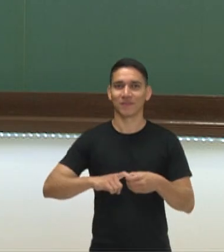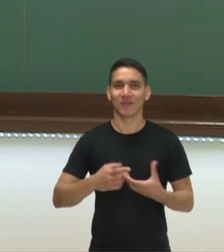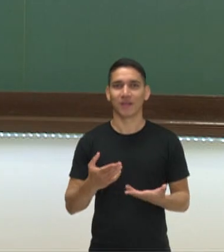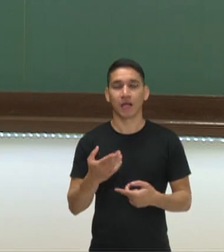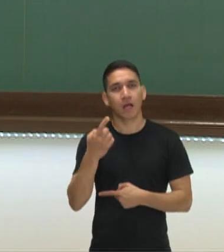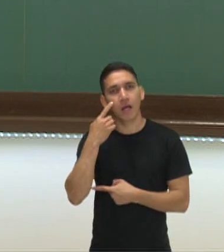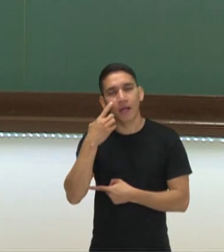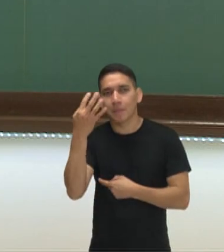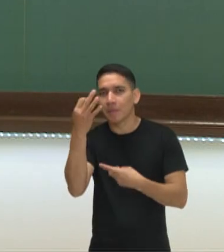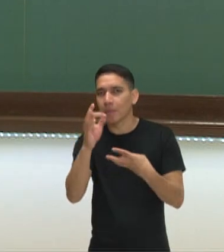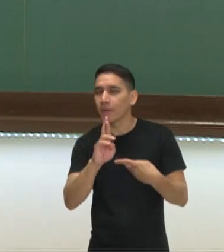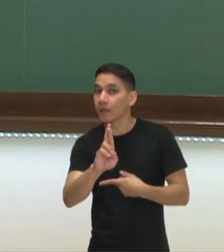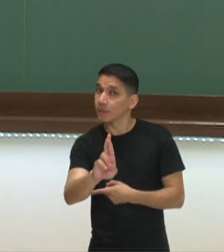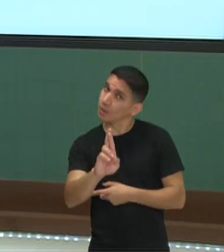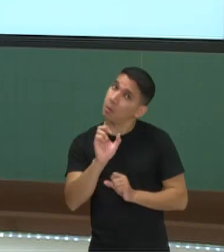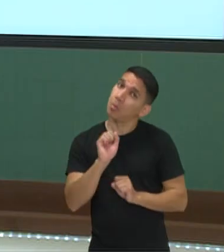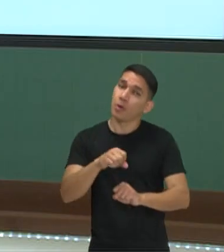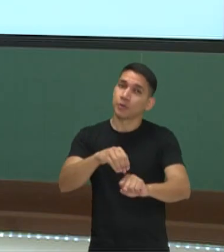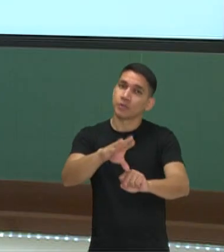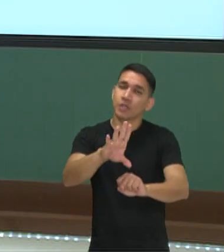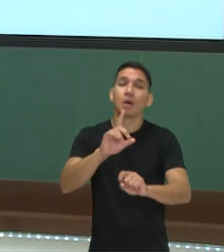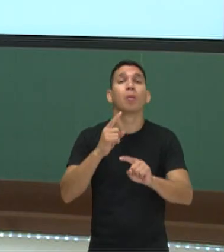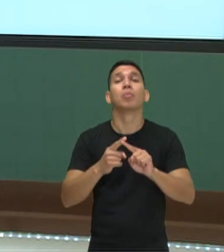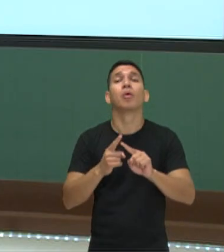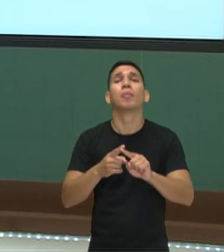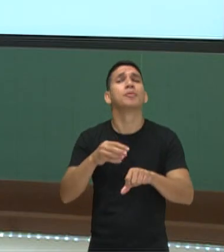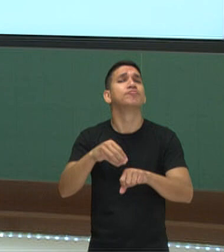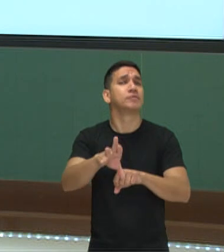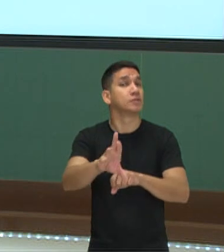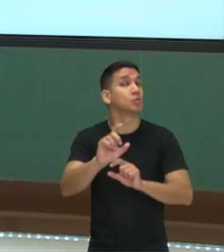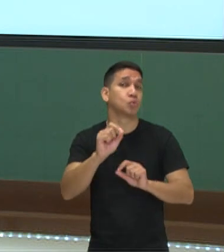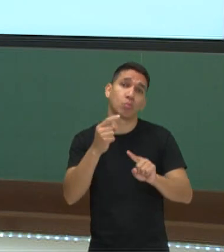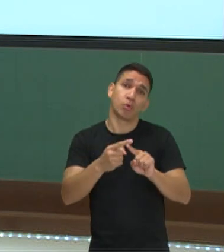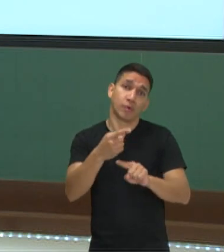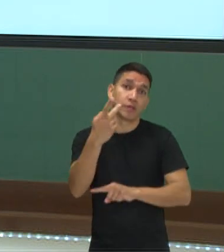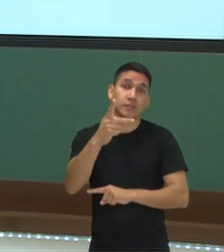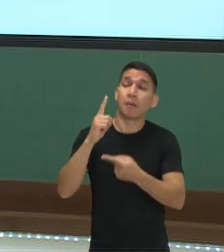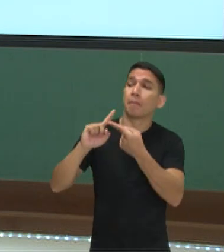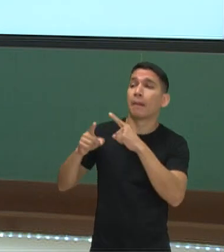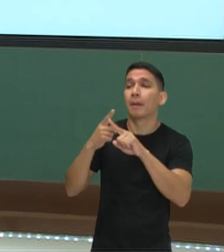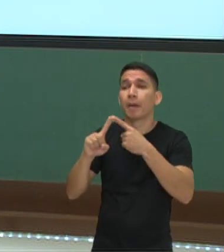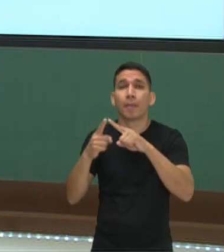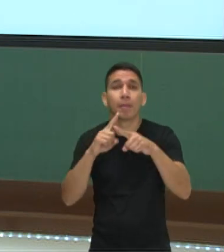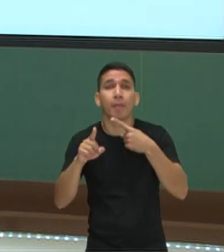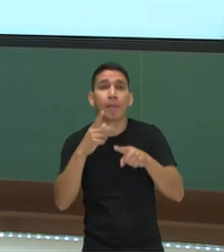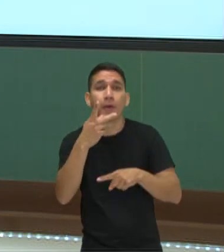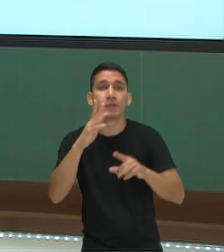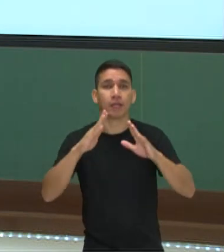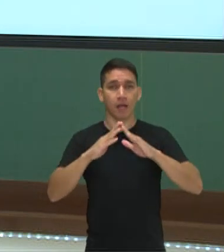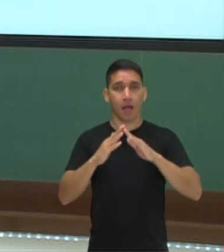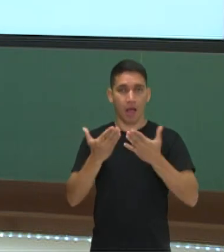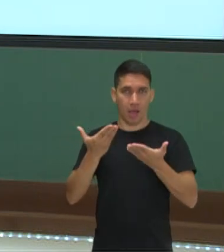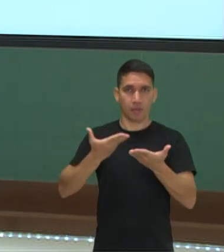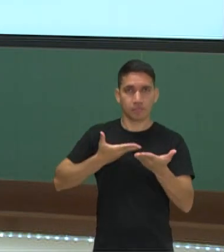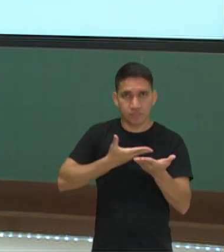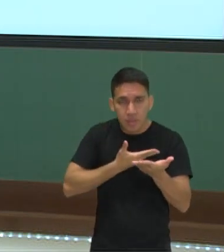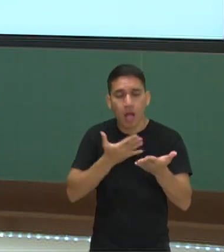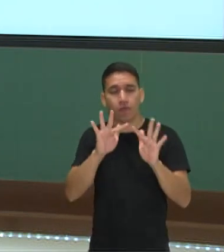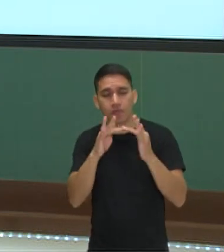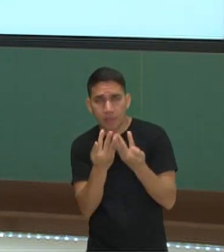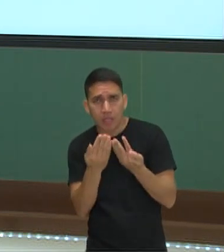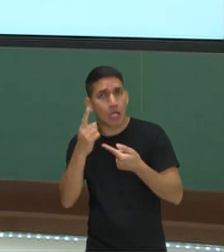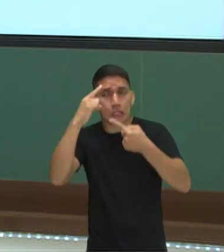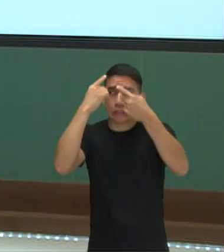Retornamos. Vamos ver a resposta esperada? Por que uma resposta esperada? Porque você discutiu com a sua família. Então são ideias